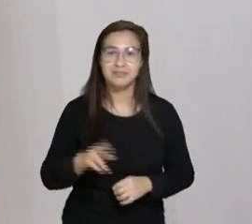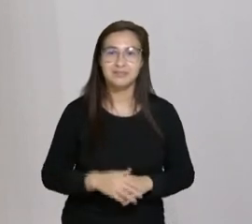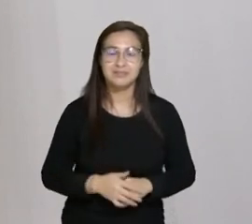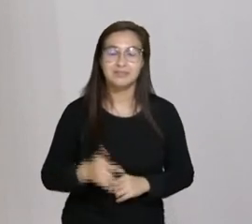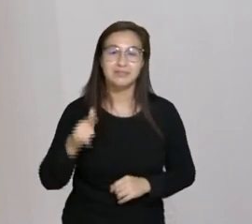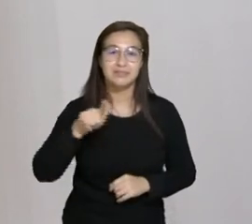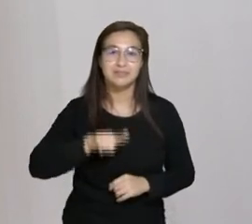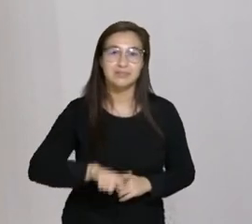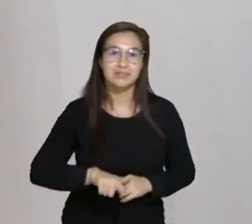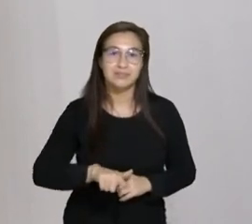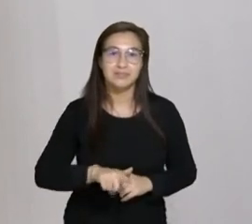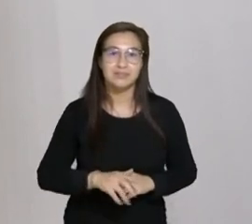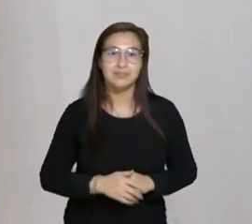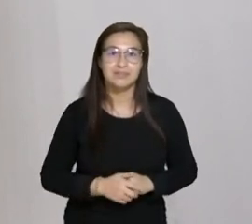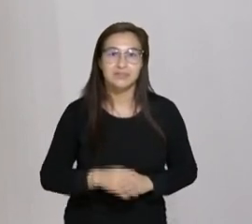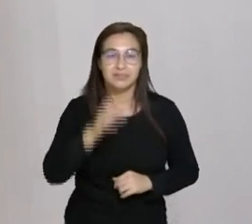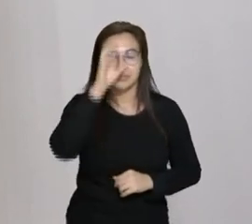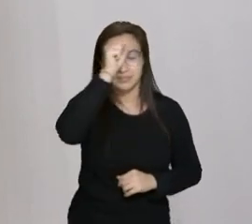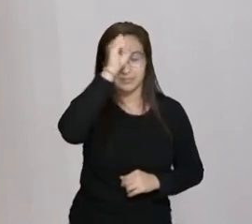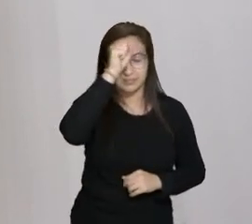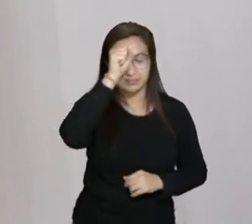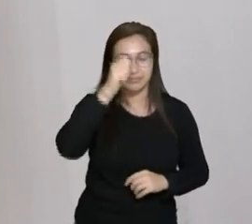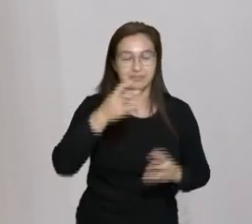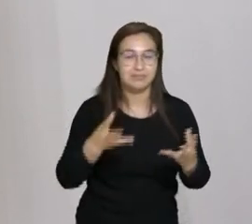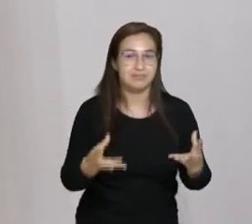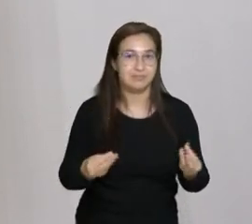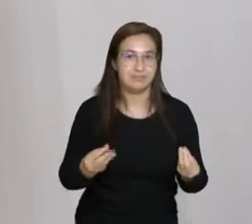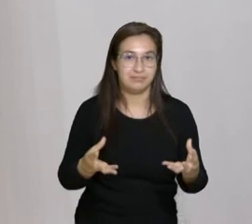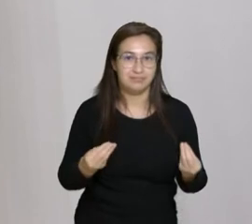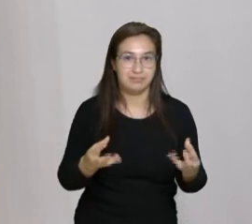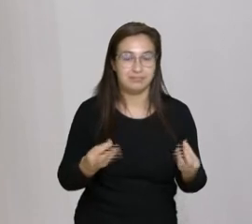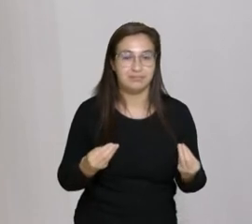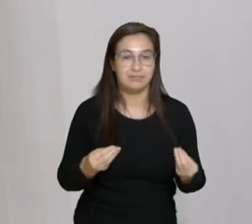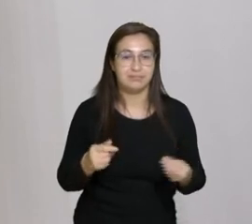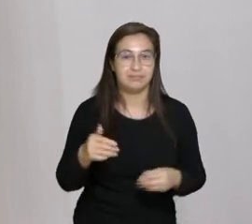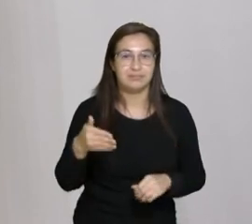ciúmes assim que eu aprendi muito ouvir